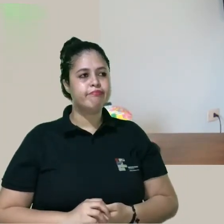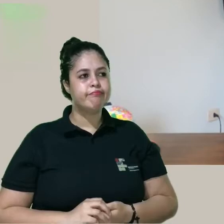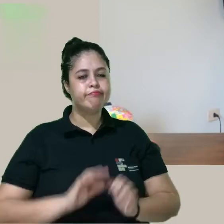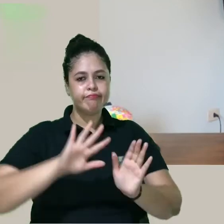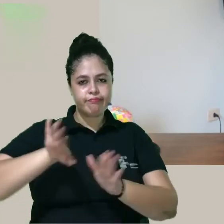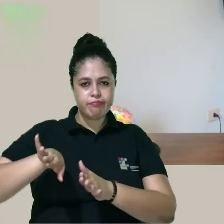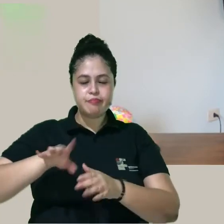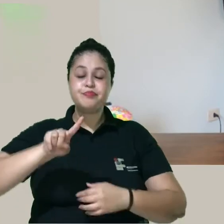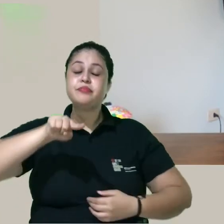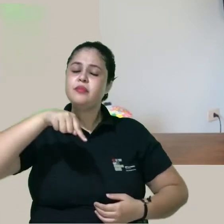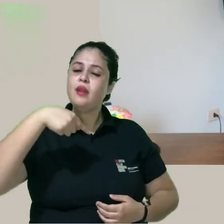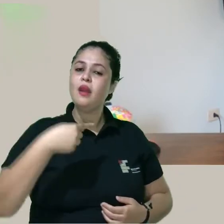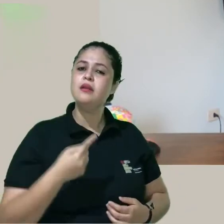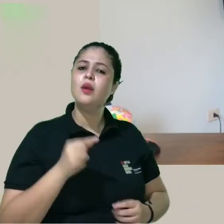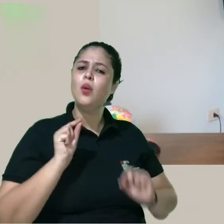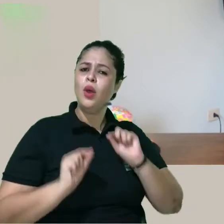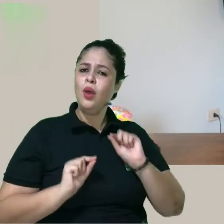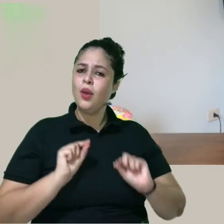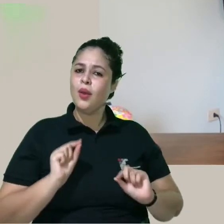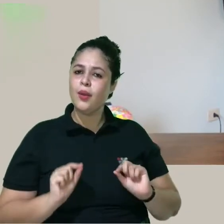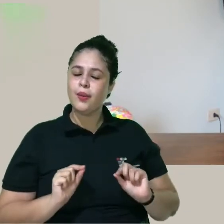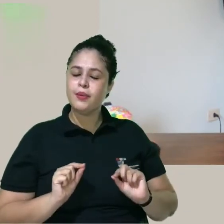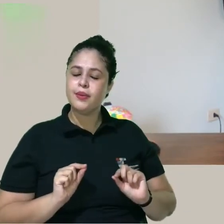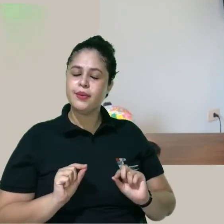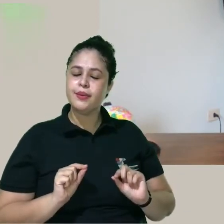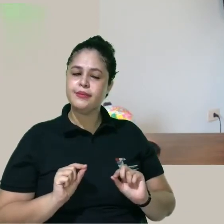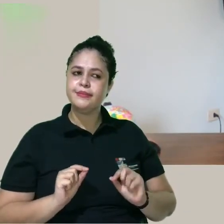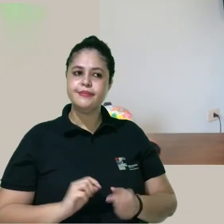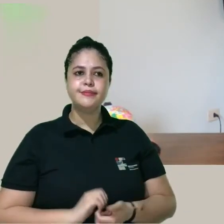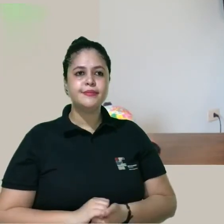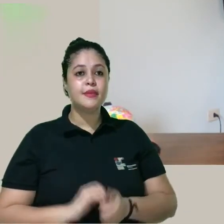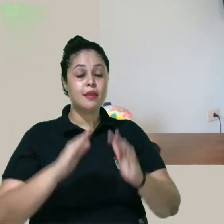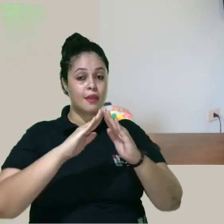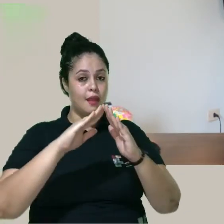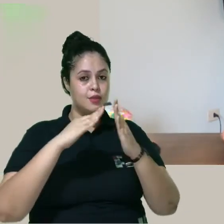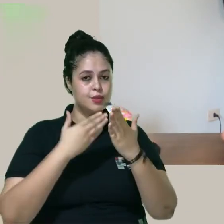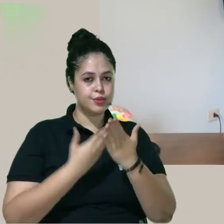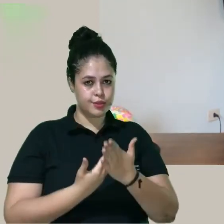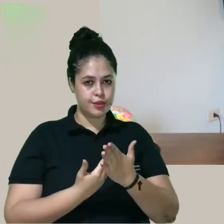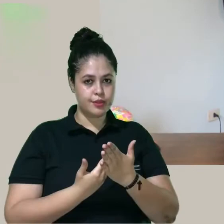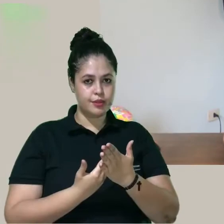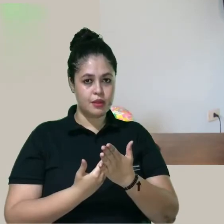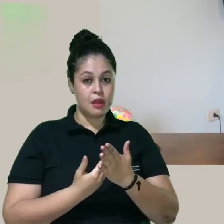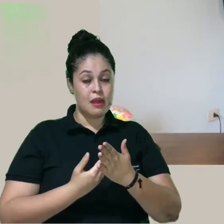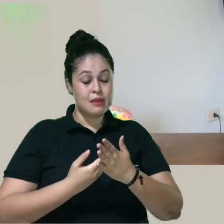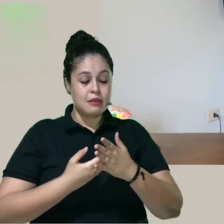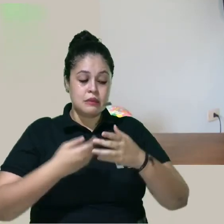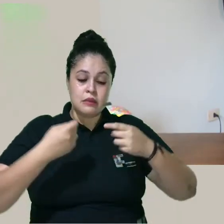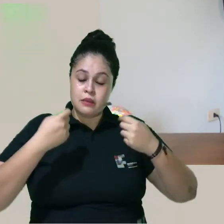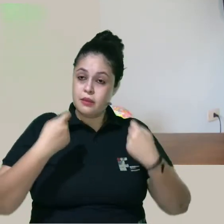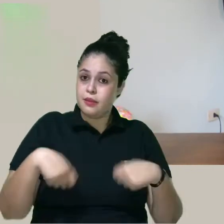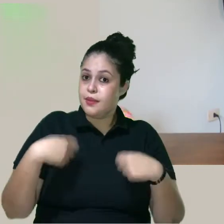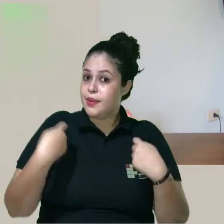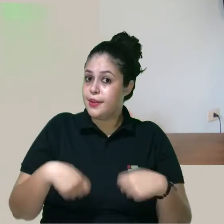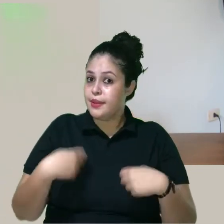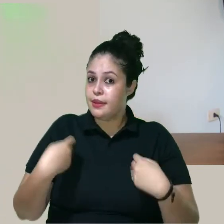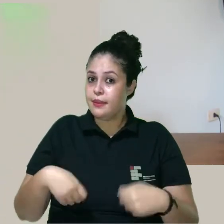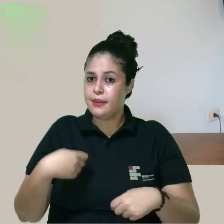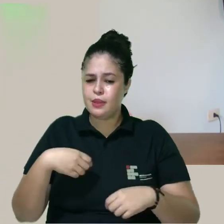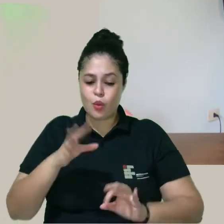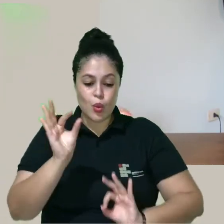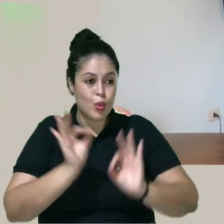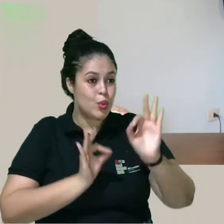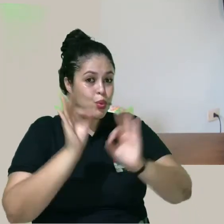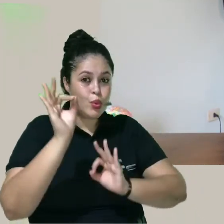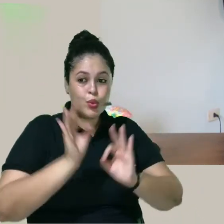O fato, então, é que a escola ela precisou